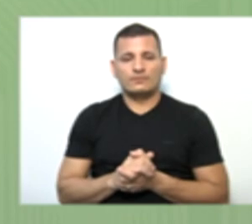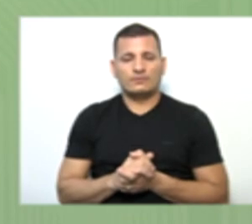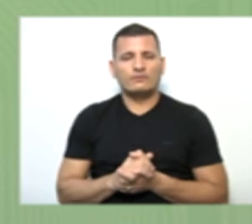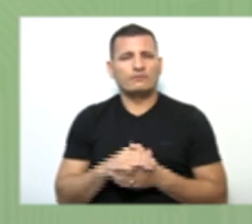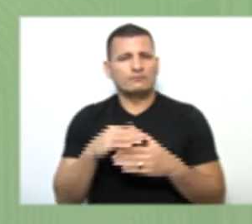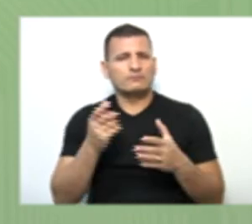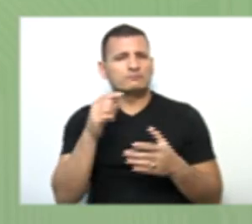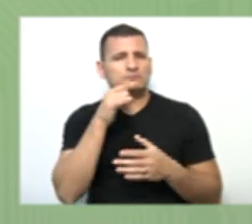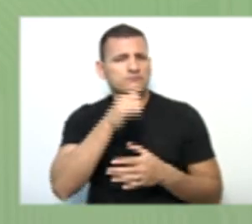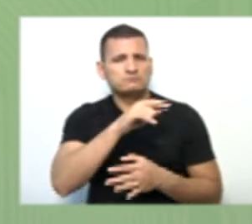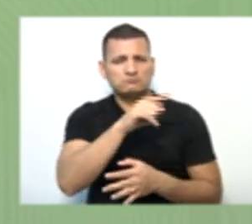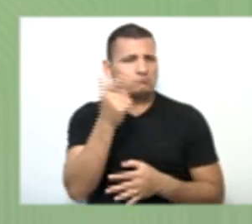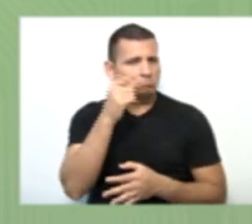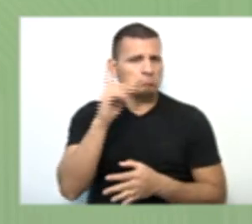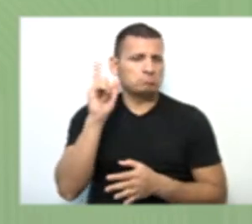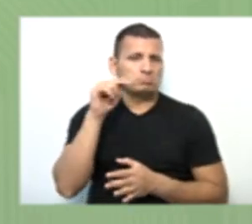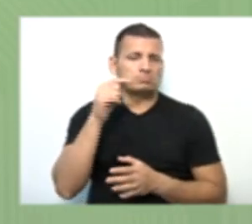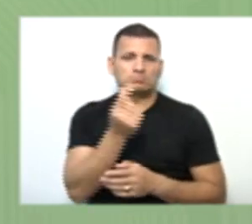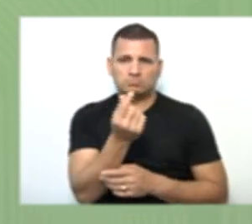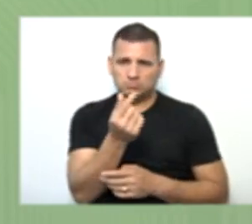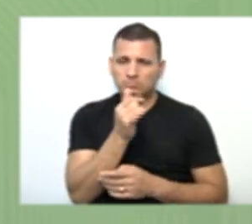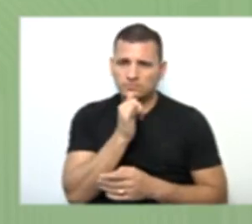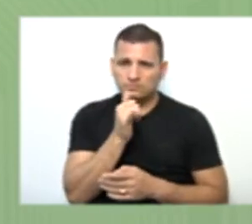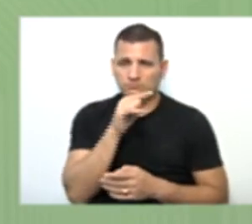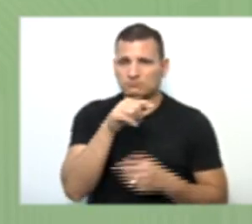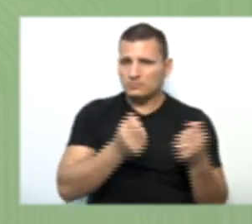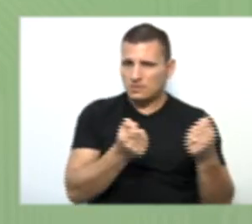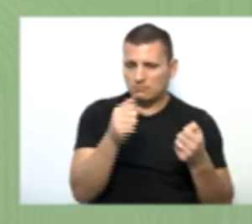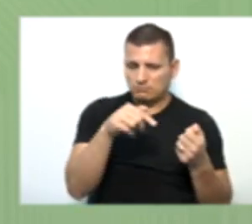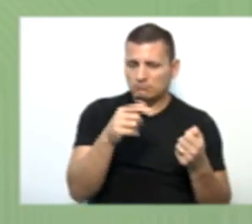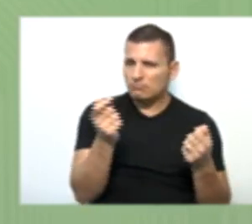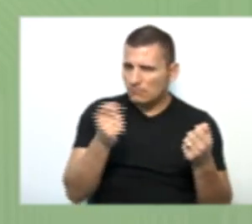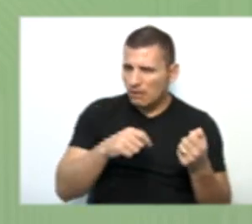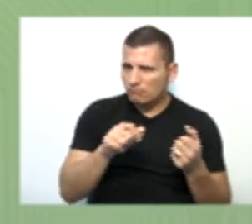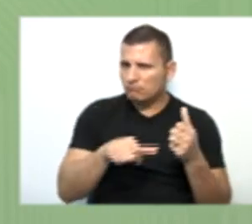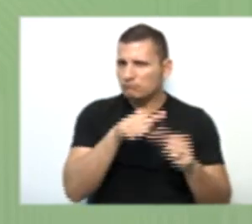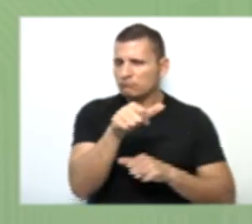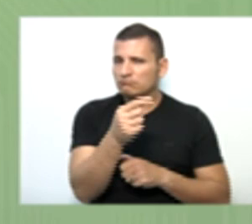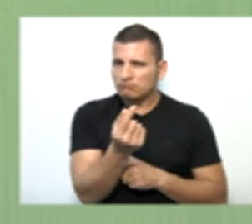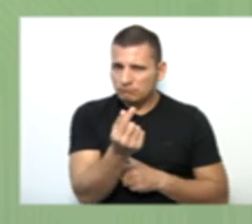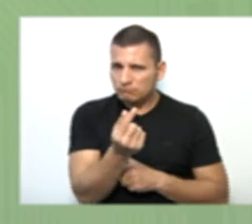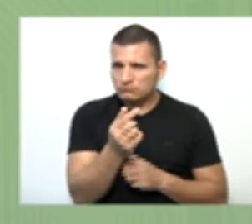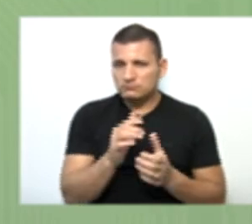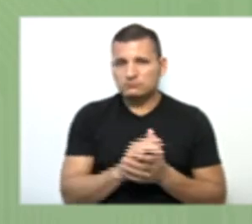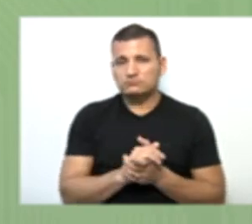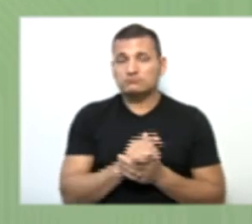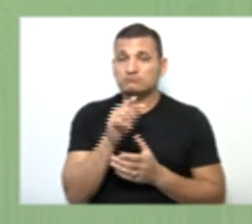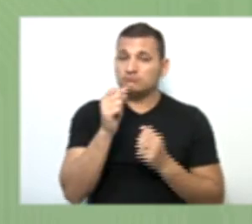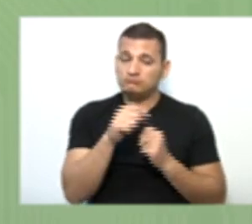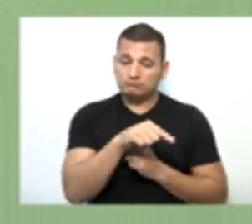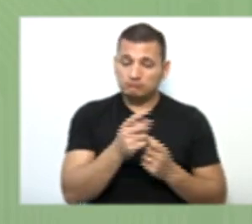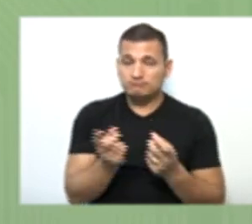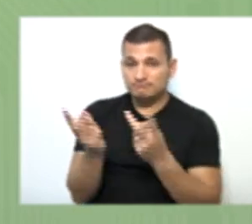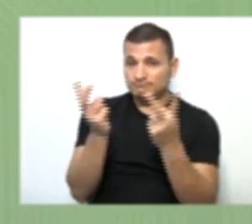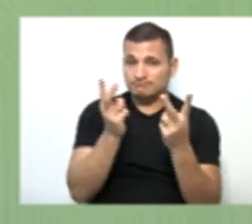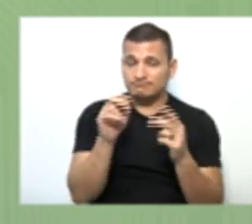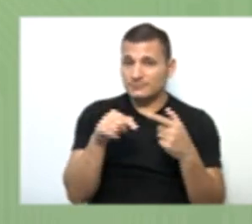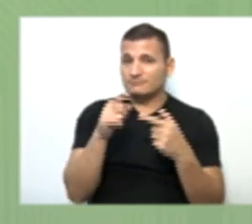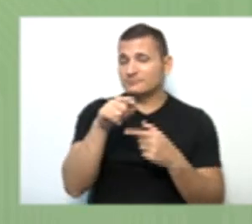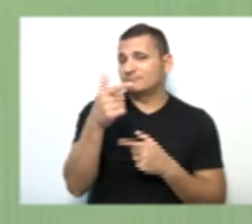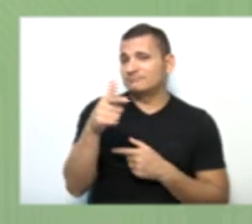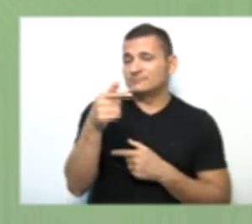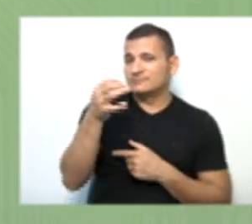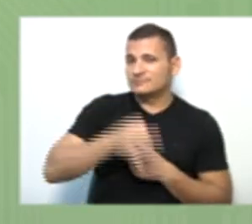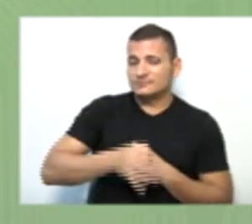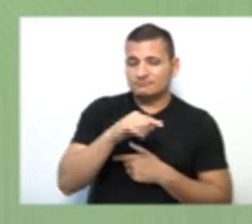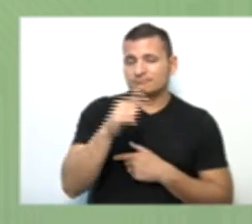transformar aquilo em dinheiro? Um carro. É fácil você transformar um carro em dinheiro? Você pode querer vender, mas não tem a certeza absoluta que você